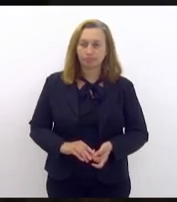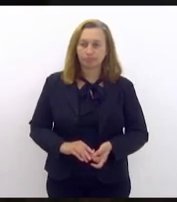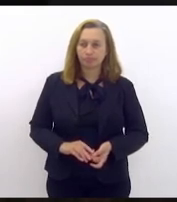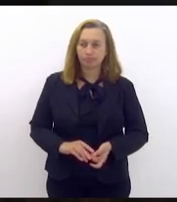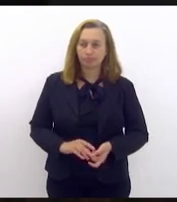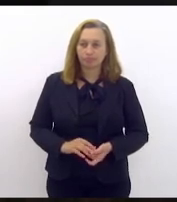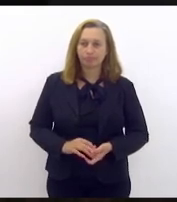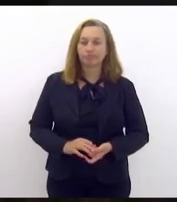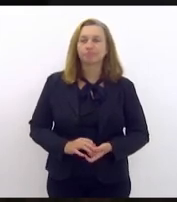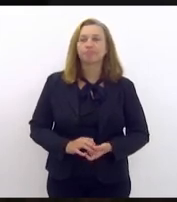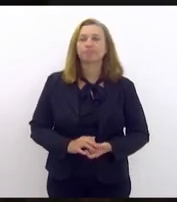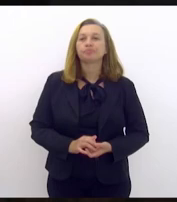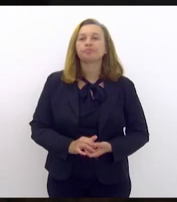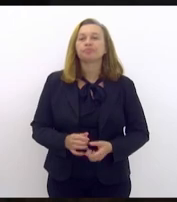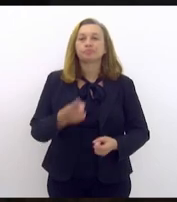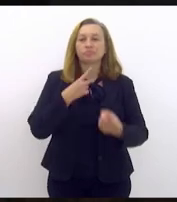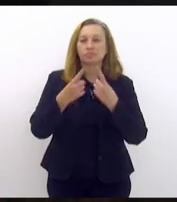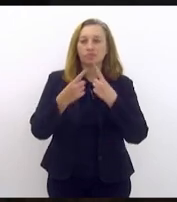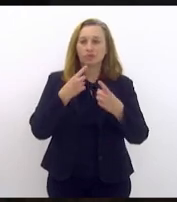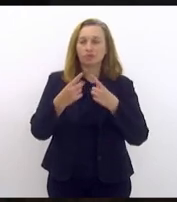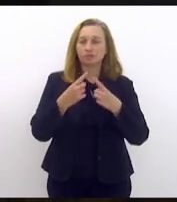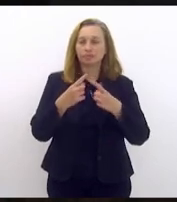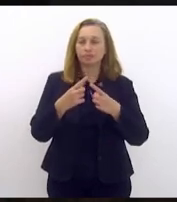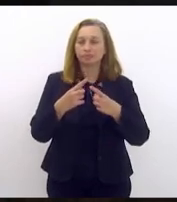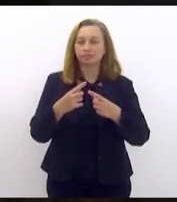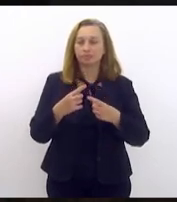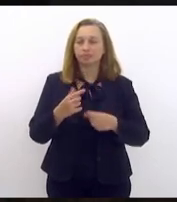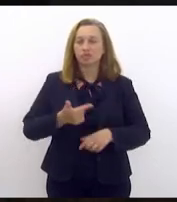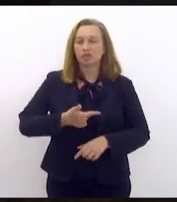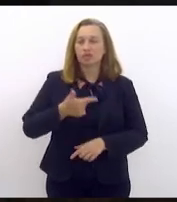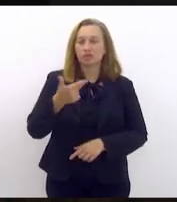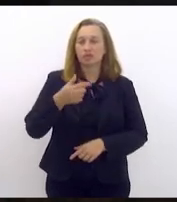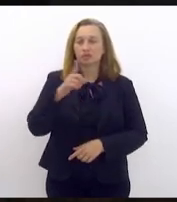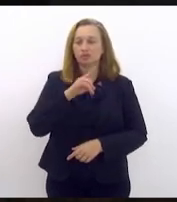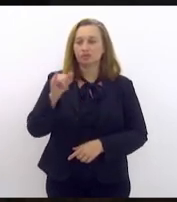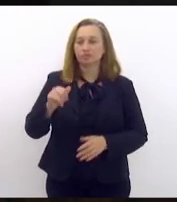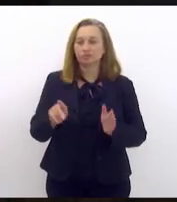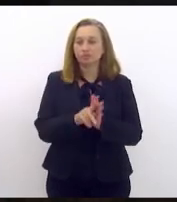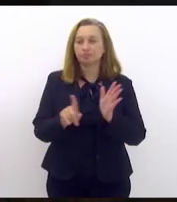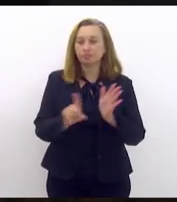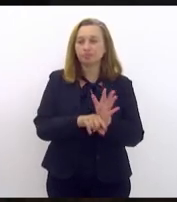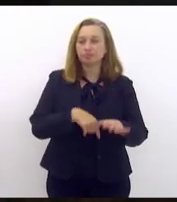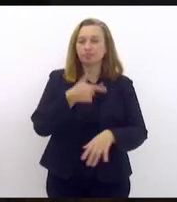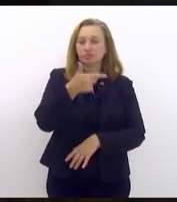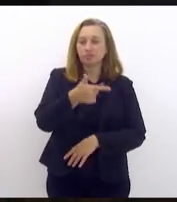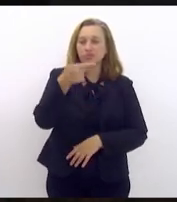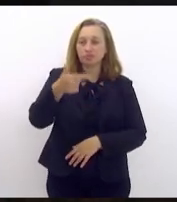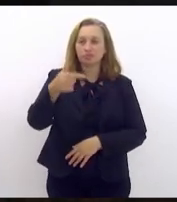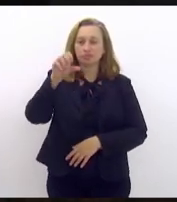Em regime de prioridade em discussão prévia em segundo dia. Projeto de lei número